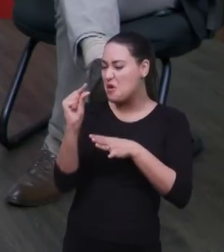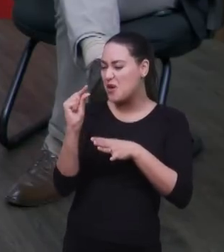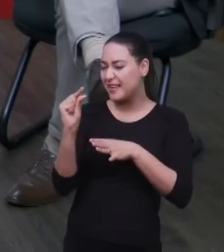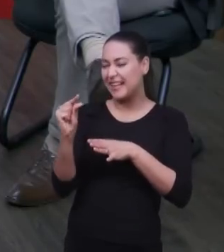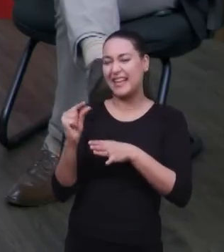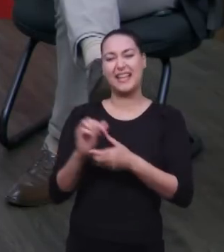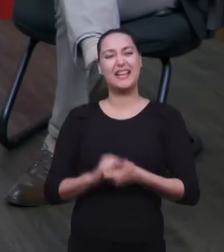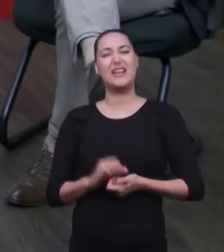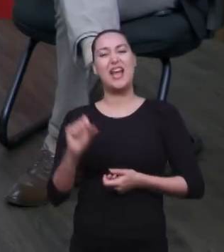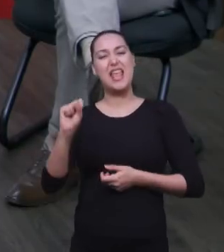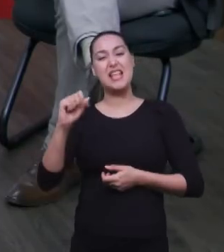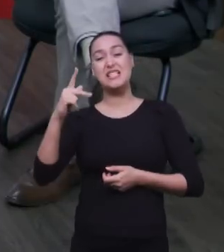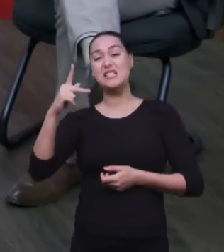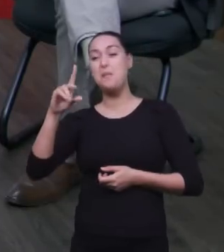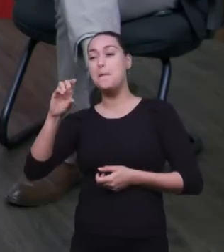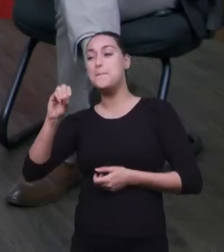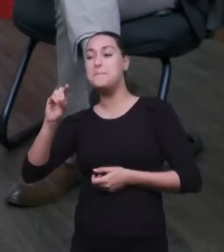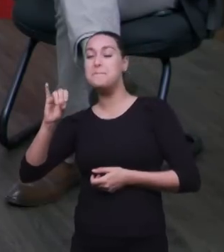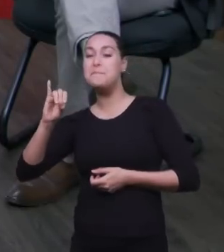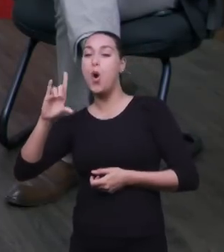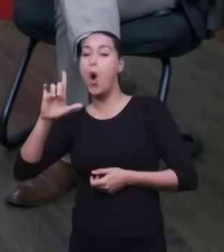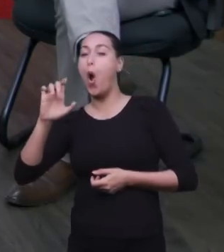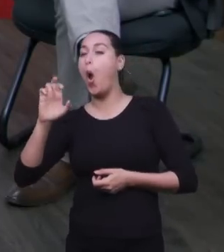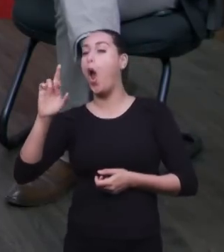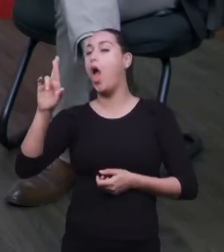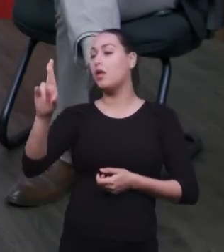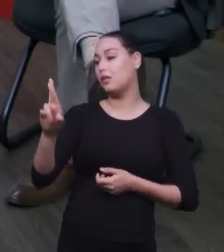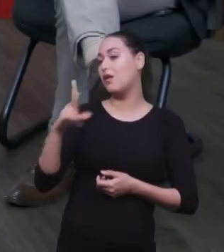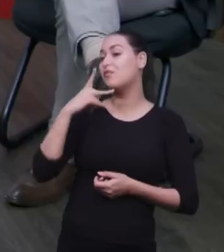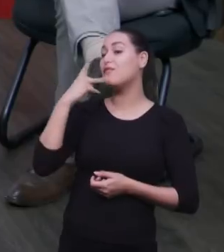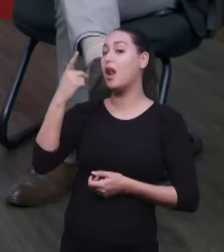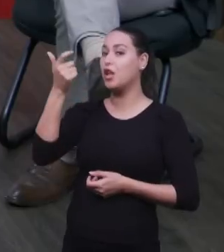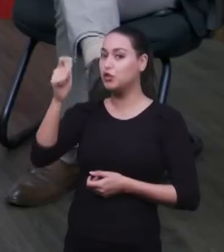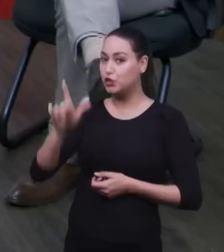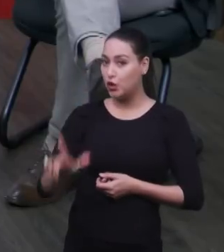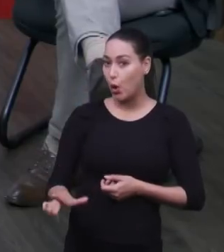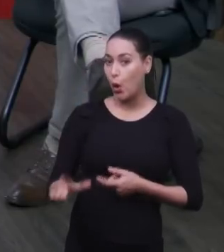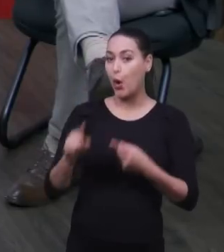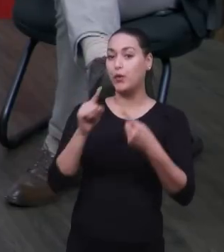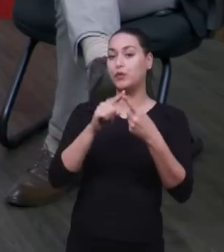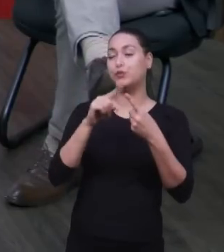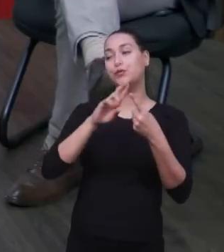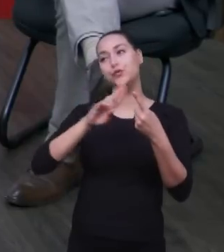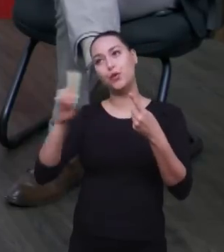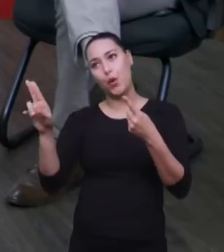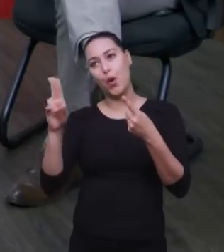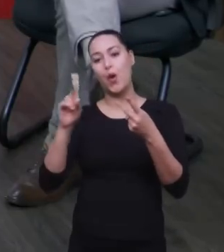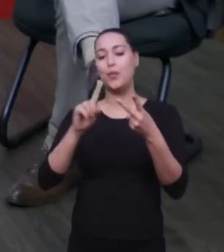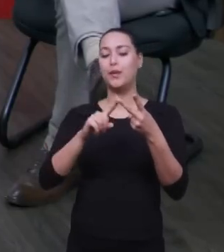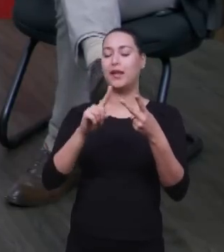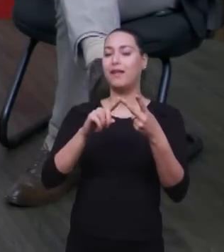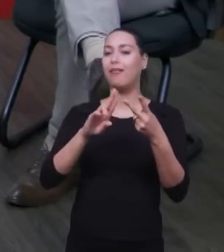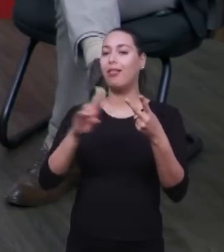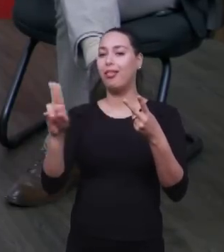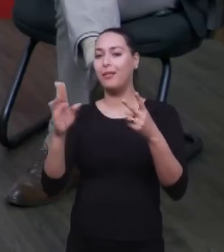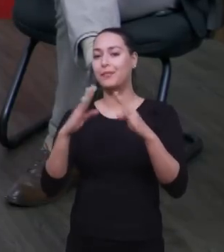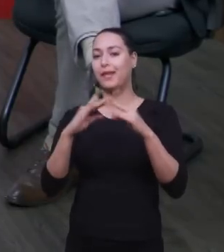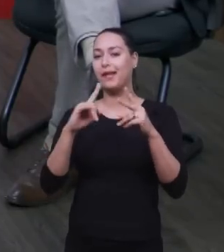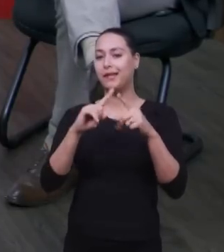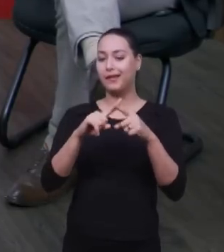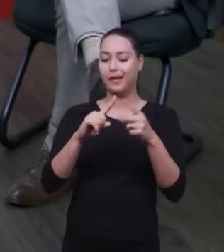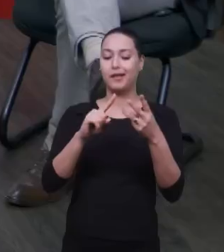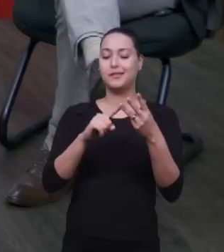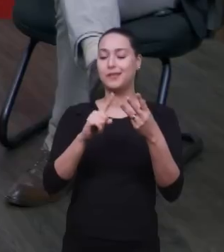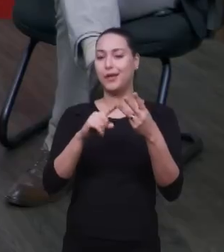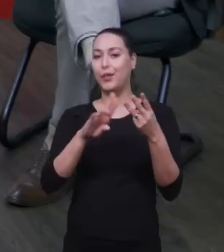muito trabalhar bom. agora É isso aí. vai ser um jovem. Vai ser um jovem. E ele vai ter que falar de novo nome da igreja, nome do pastor